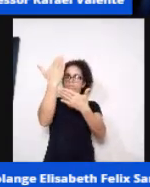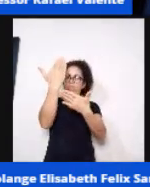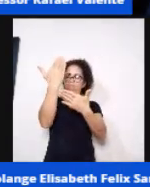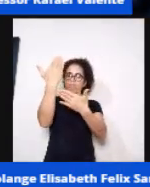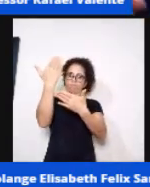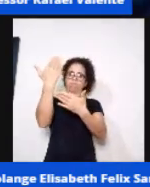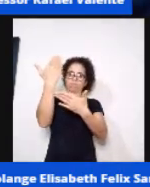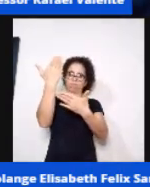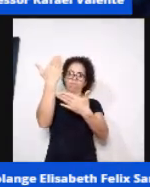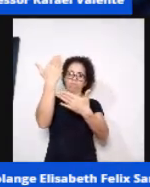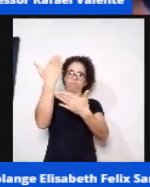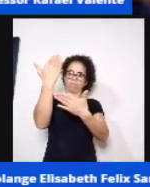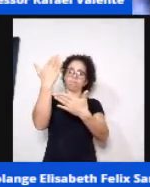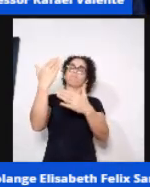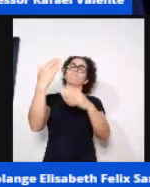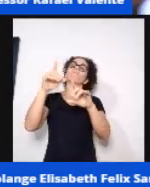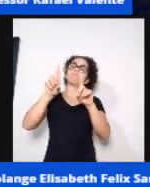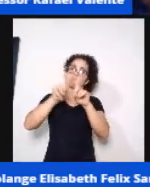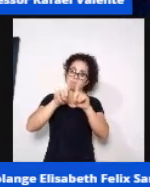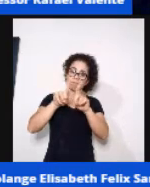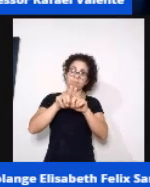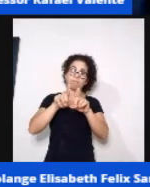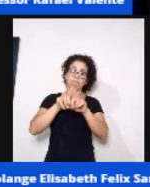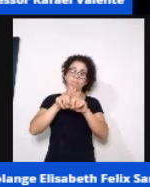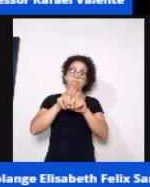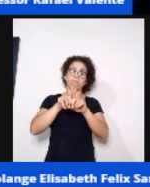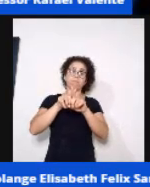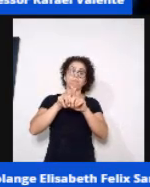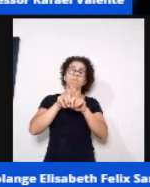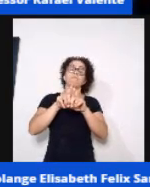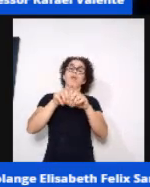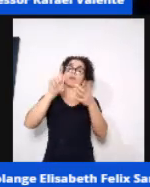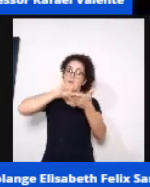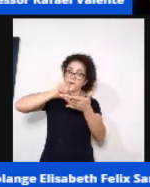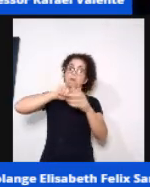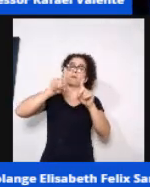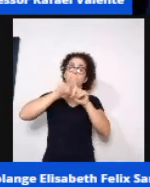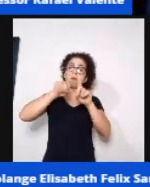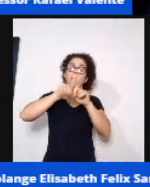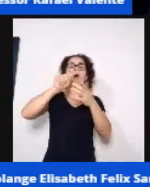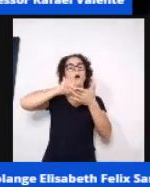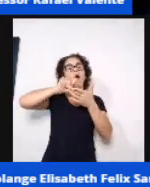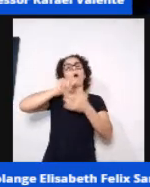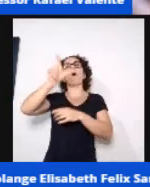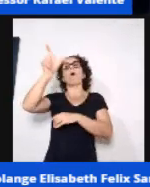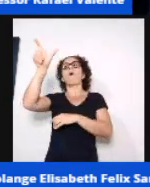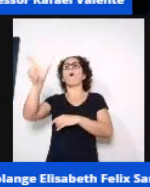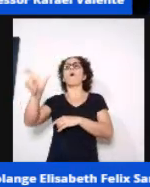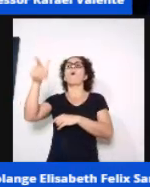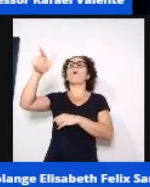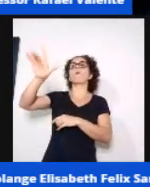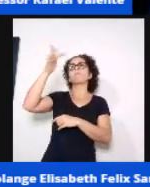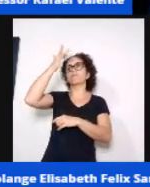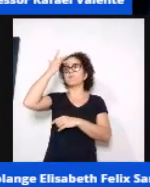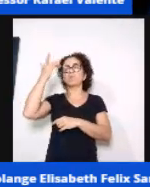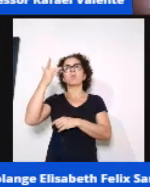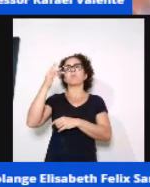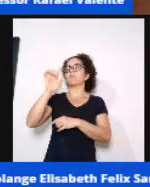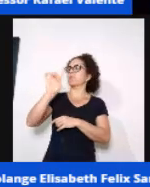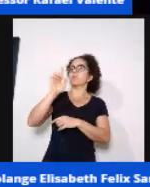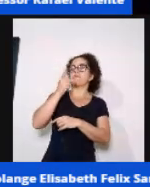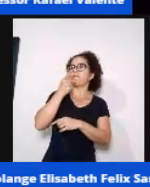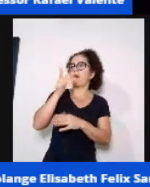além de um texto para você, uma mensagem, escreva algo para alguém. Com alguém que você não fala mais, um pedido